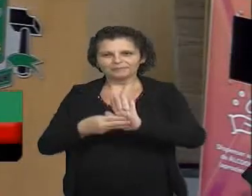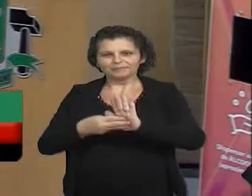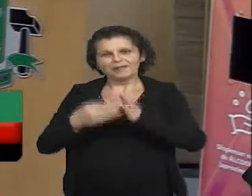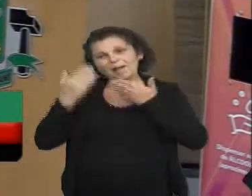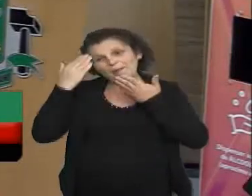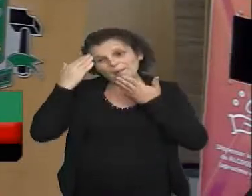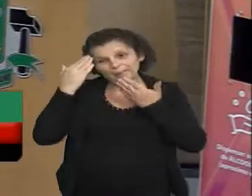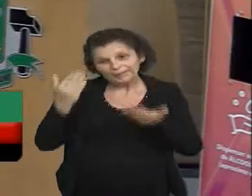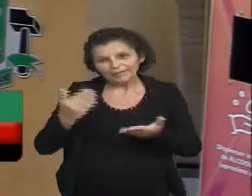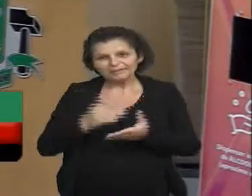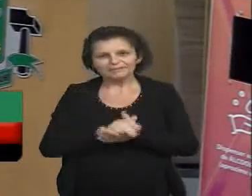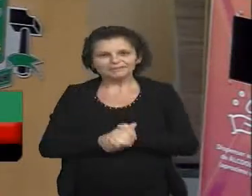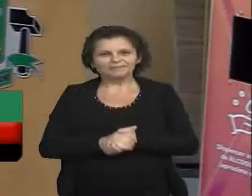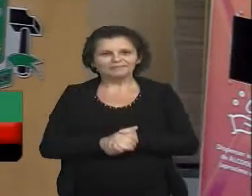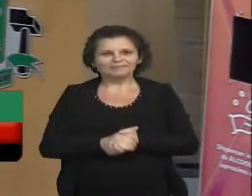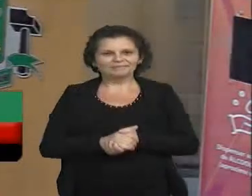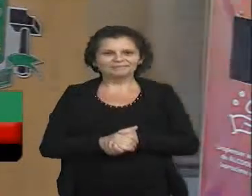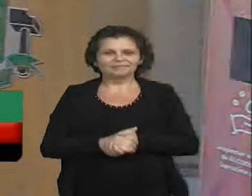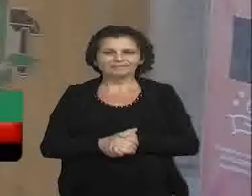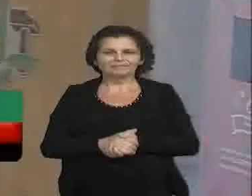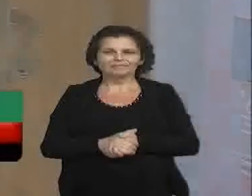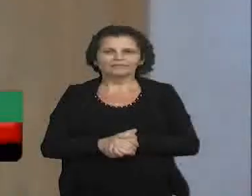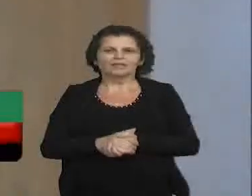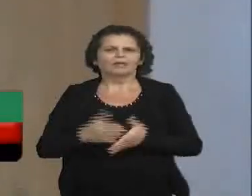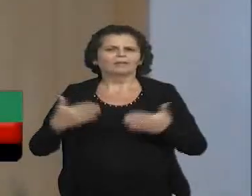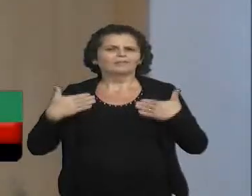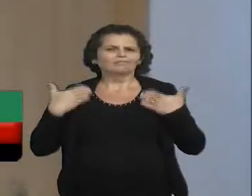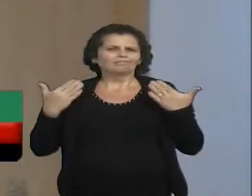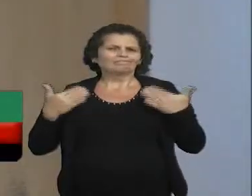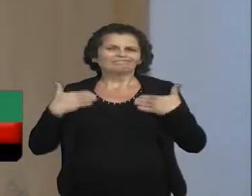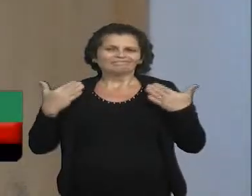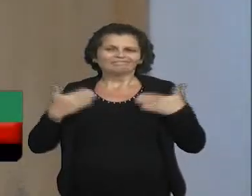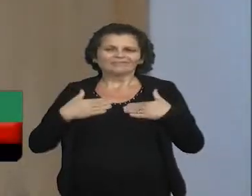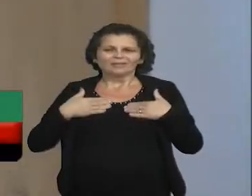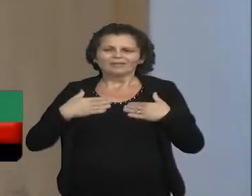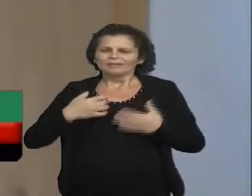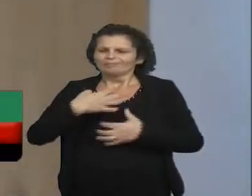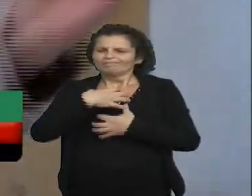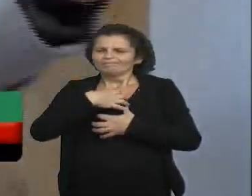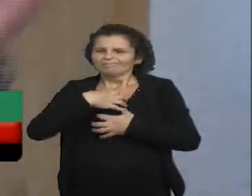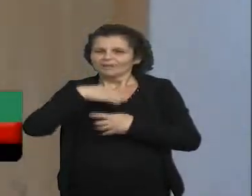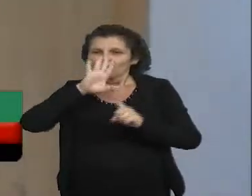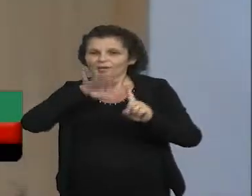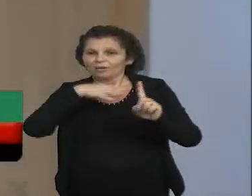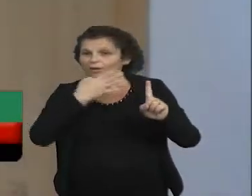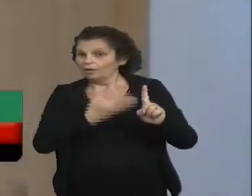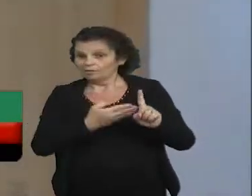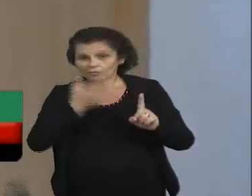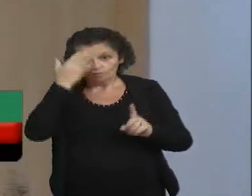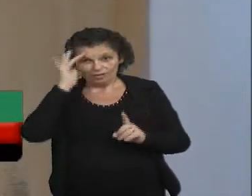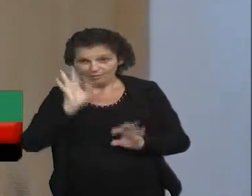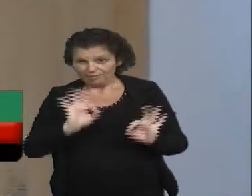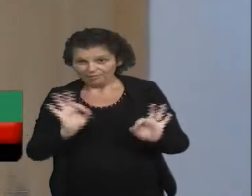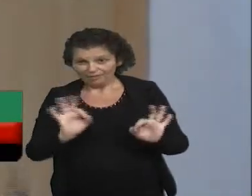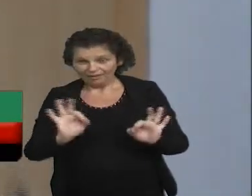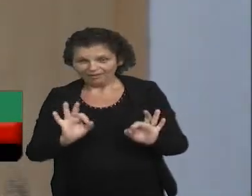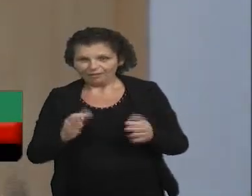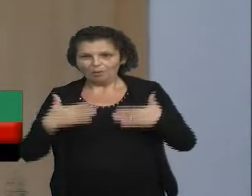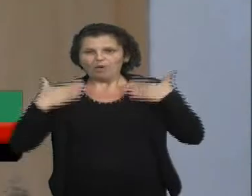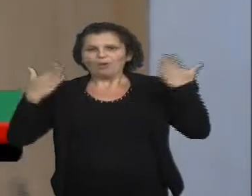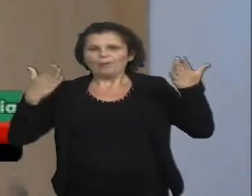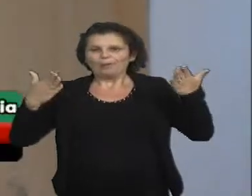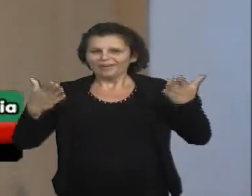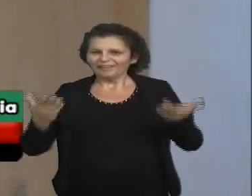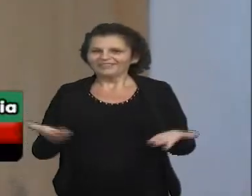Muito obrigada. Tá bom? Bem, agora, com muita alegria, com muita honra, ele não sabia, ele foi pego de surpresa aqui hoje,